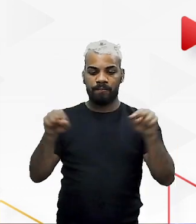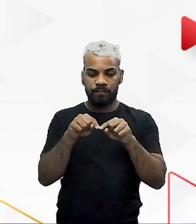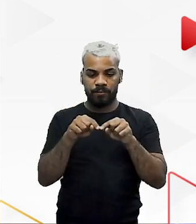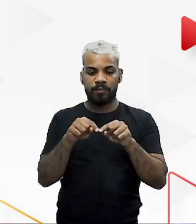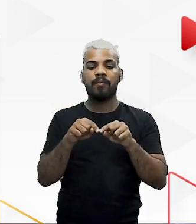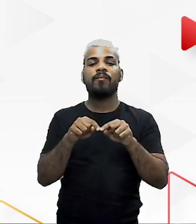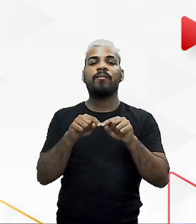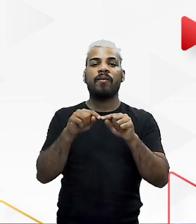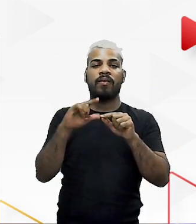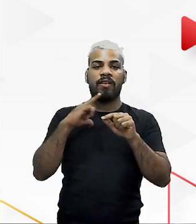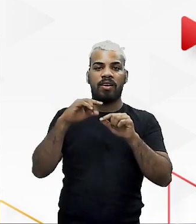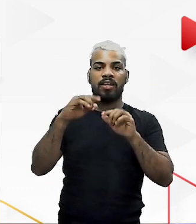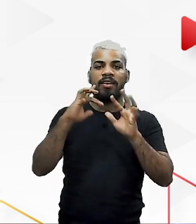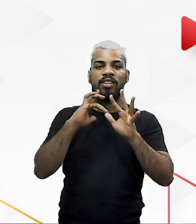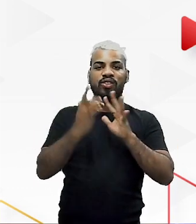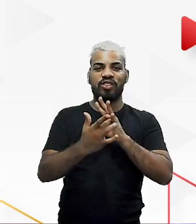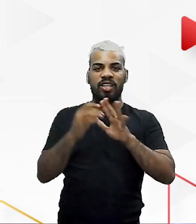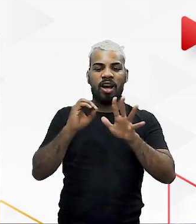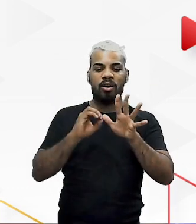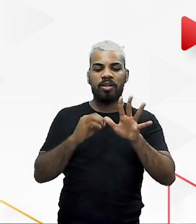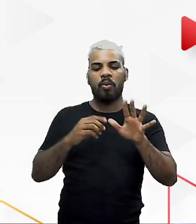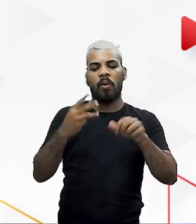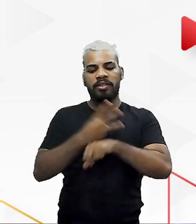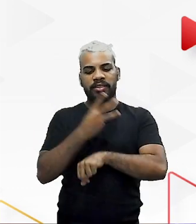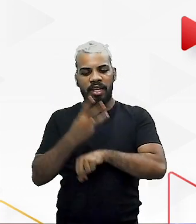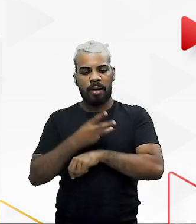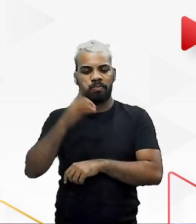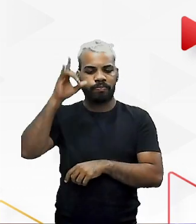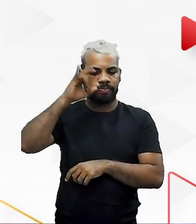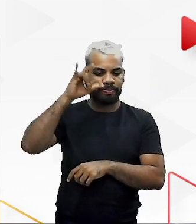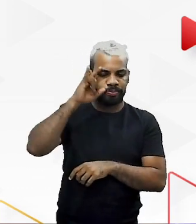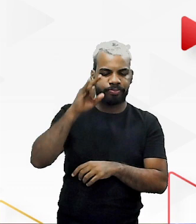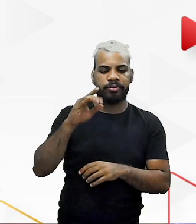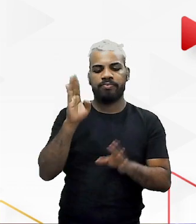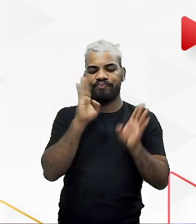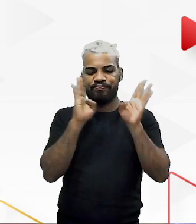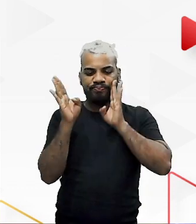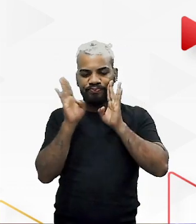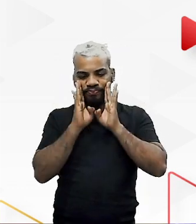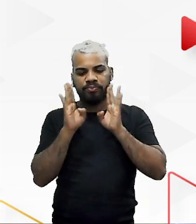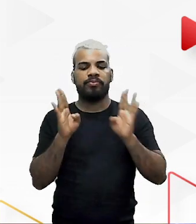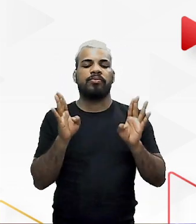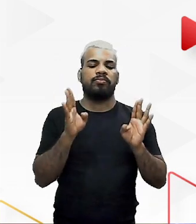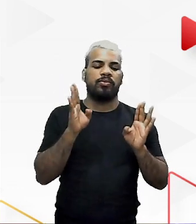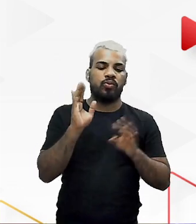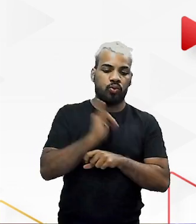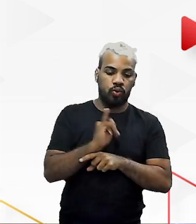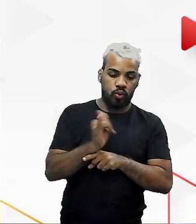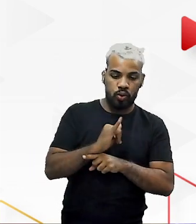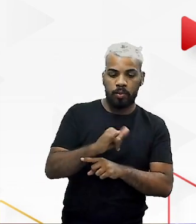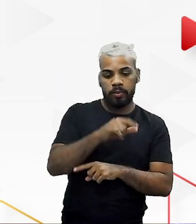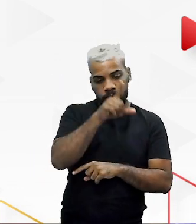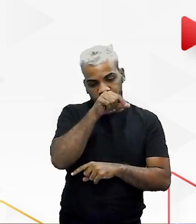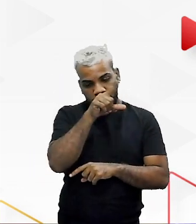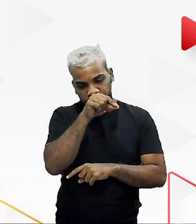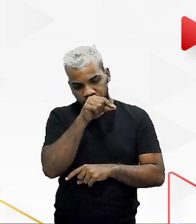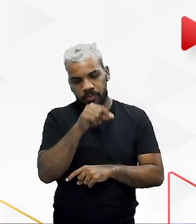redes sociais mais utilizadas: Instagram, Facebook, WhatsApp,